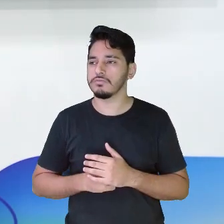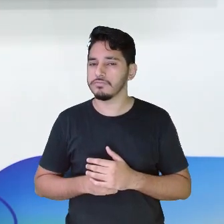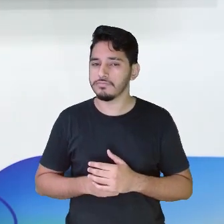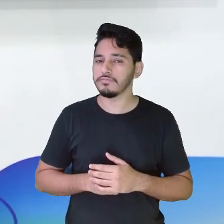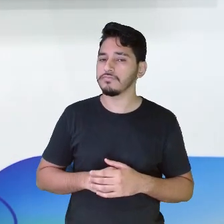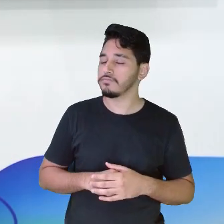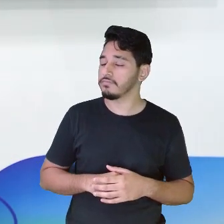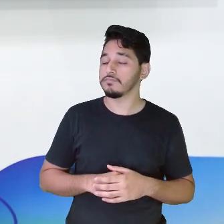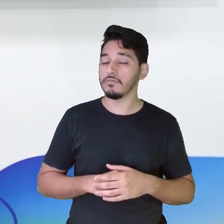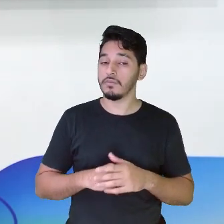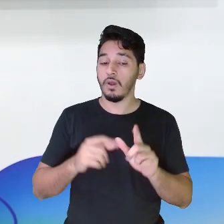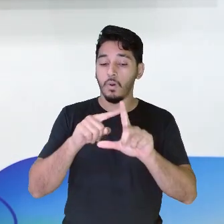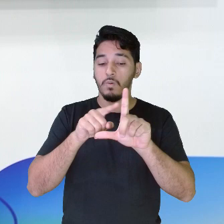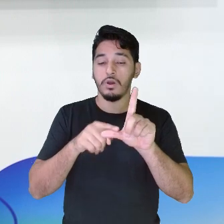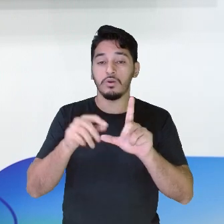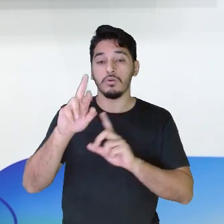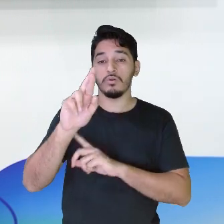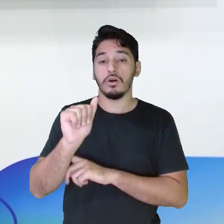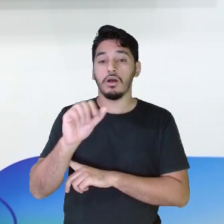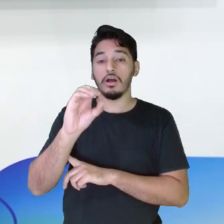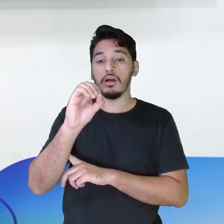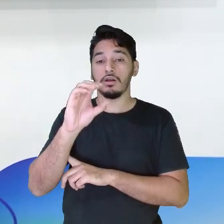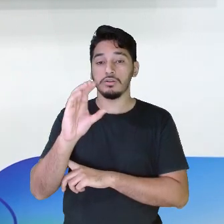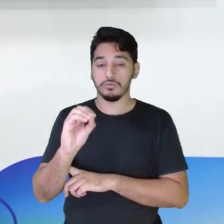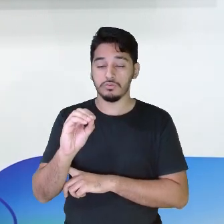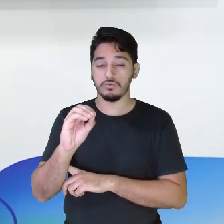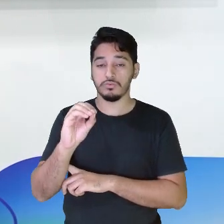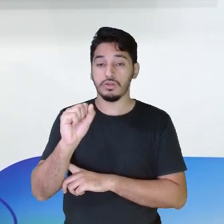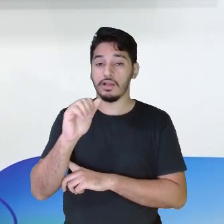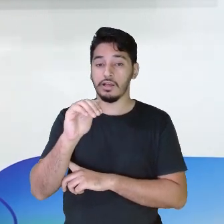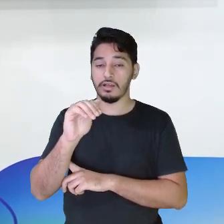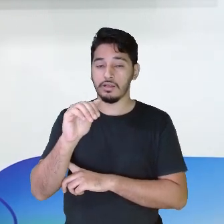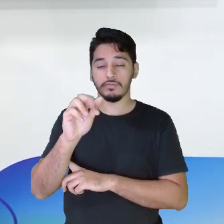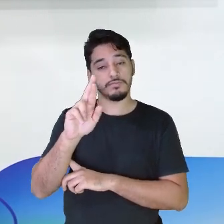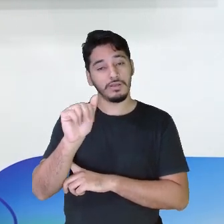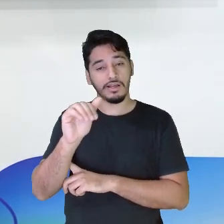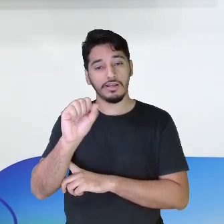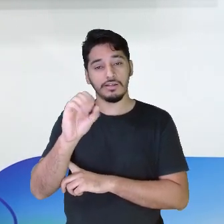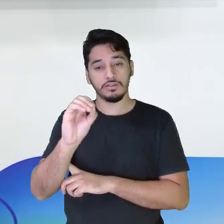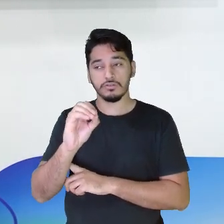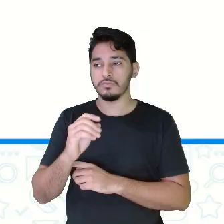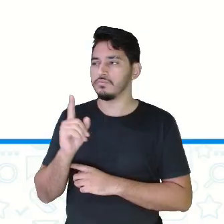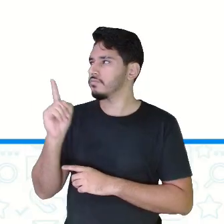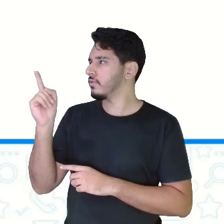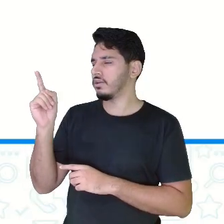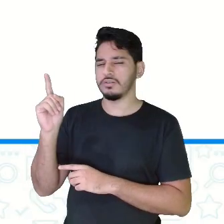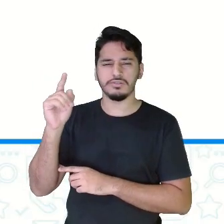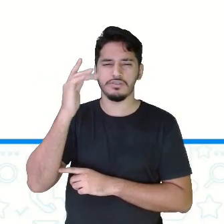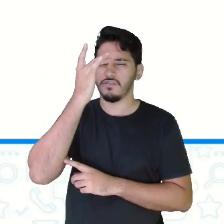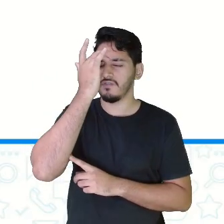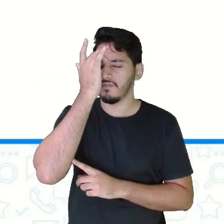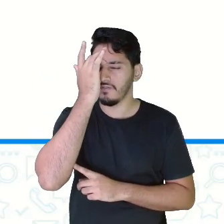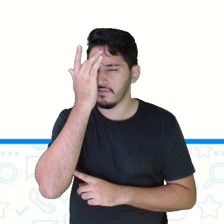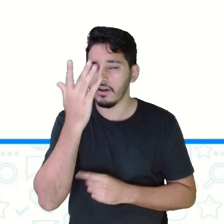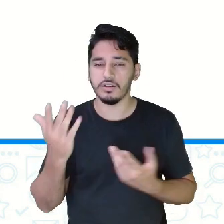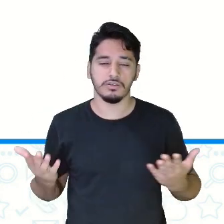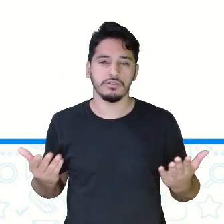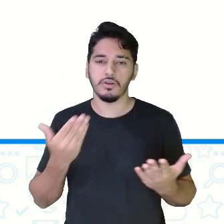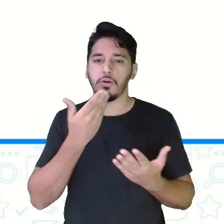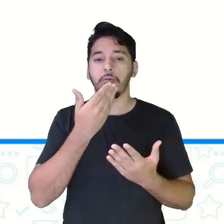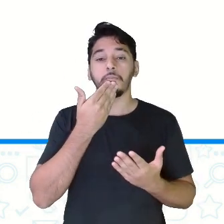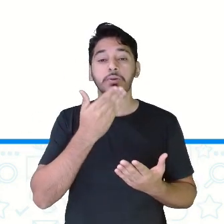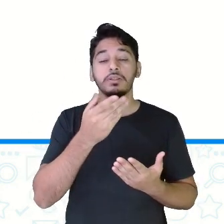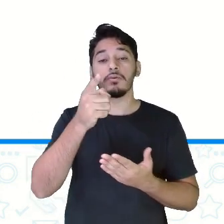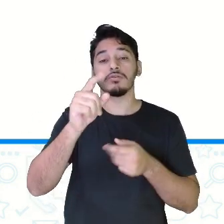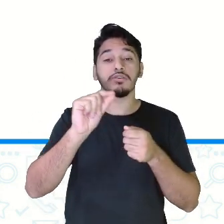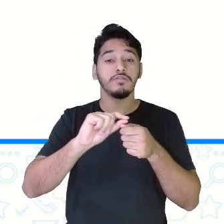corretíssimo. Ângulo raso. E aqui, esse é fácil demais. Esse eu pedi para vocês fazerem no